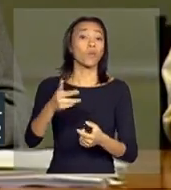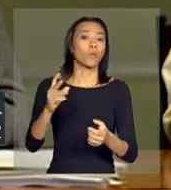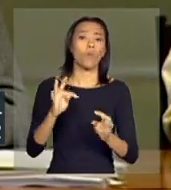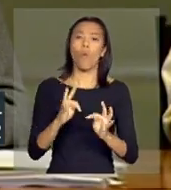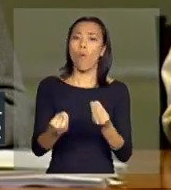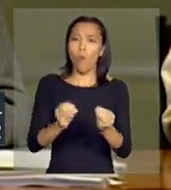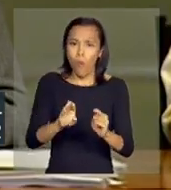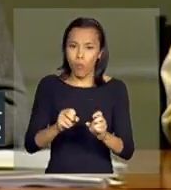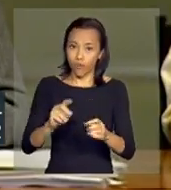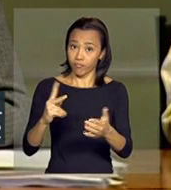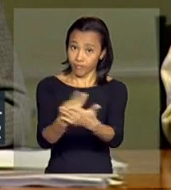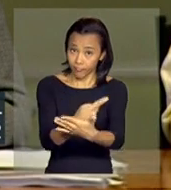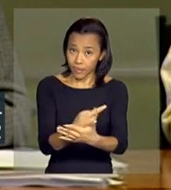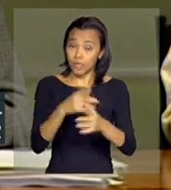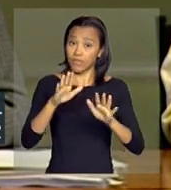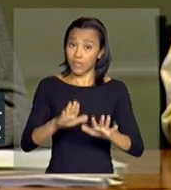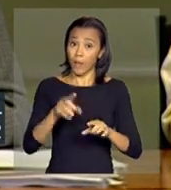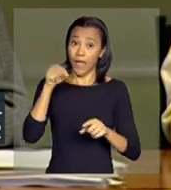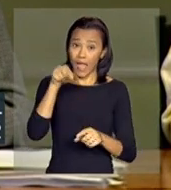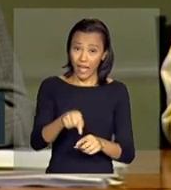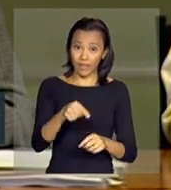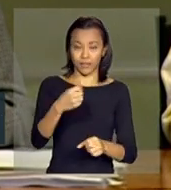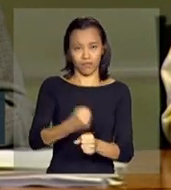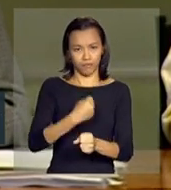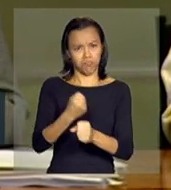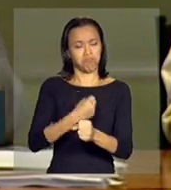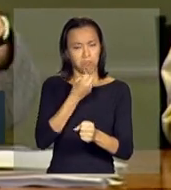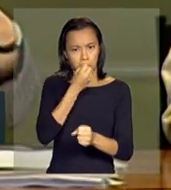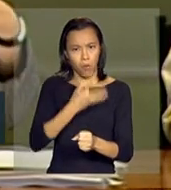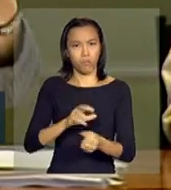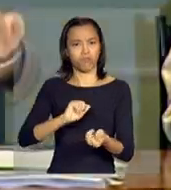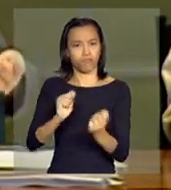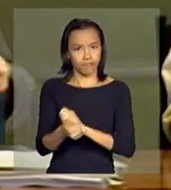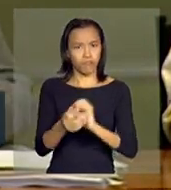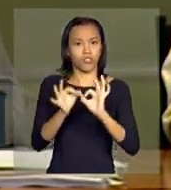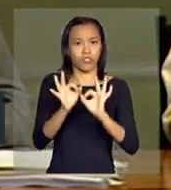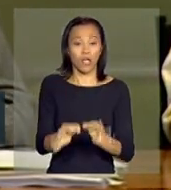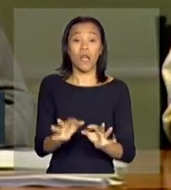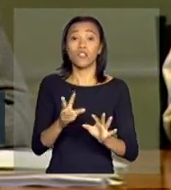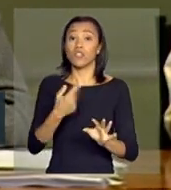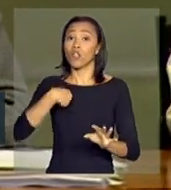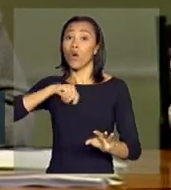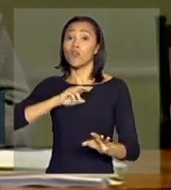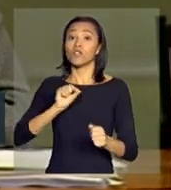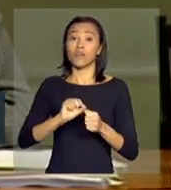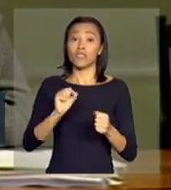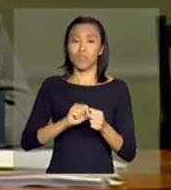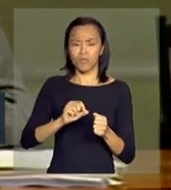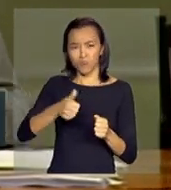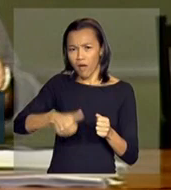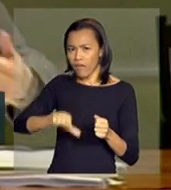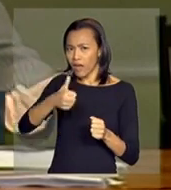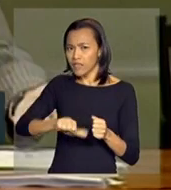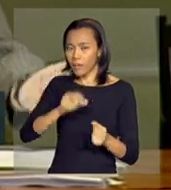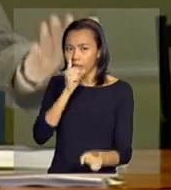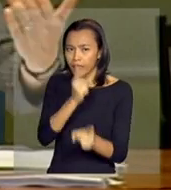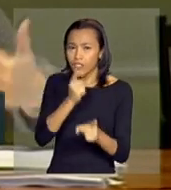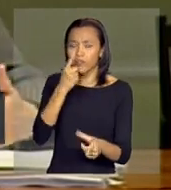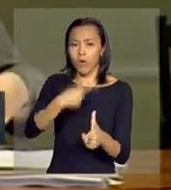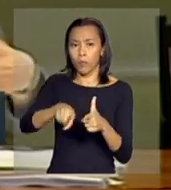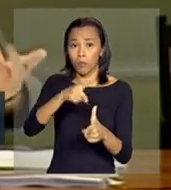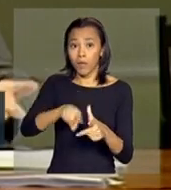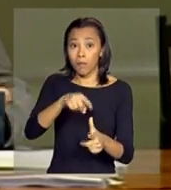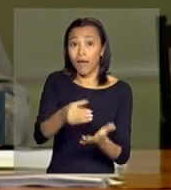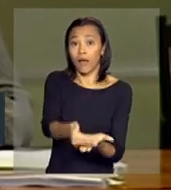Também para as obras que estão consideradas como adequadas, a gente faz uma avaliação para identificar os problemas, para tentar se